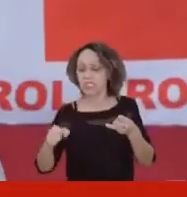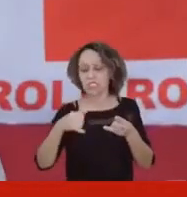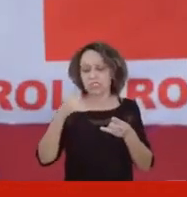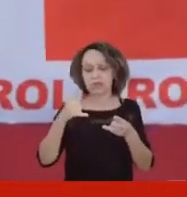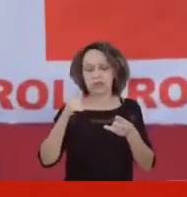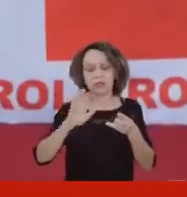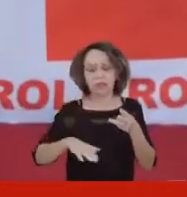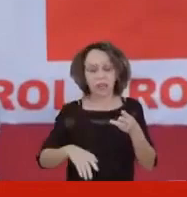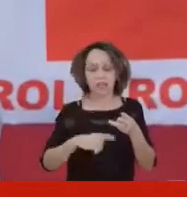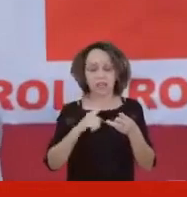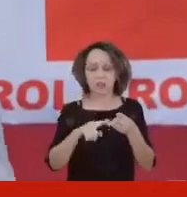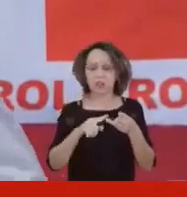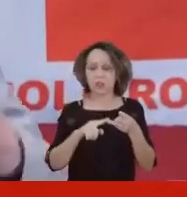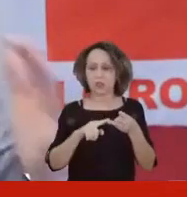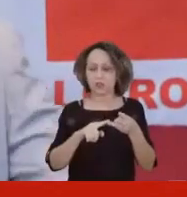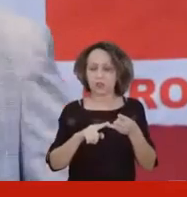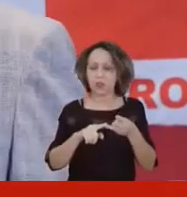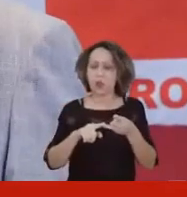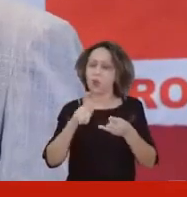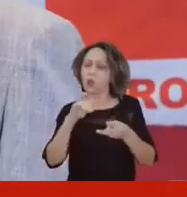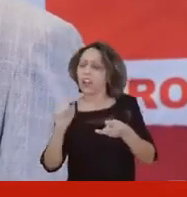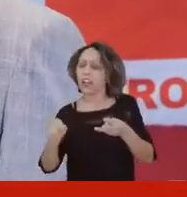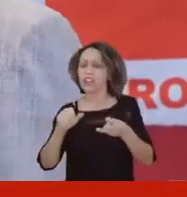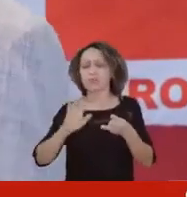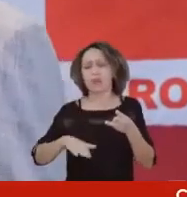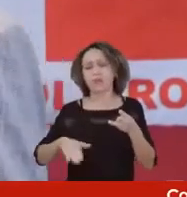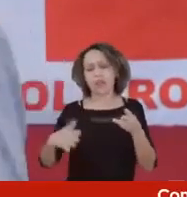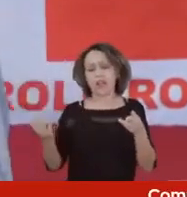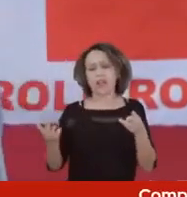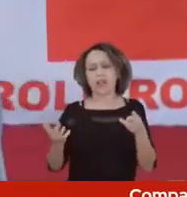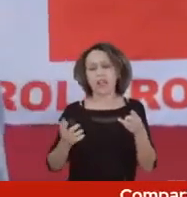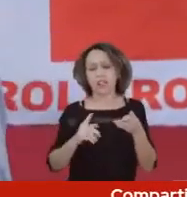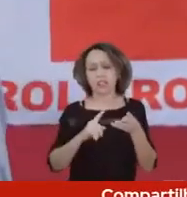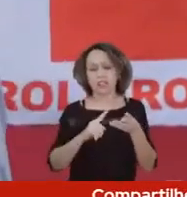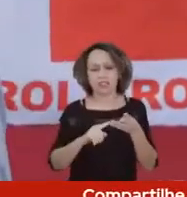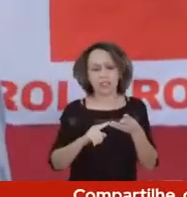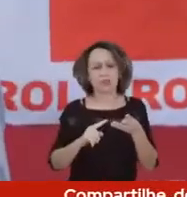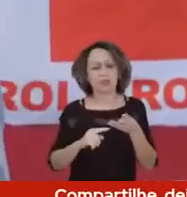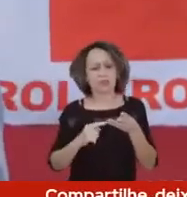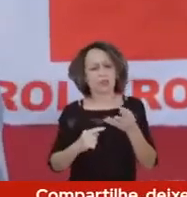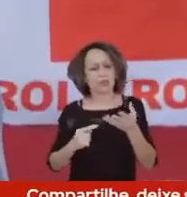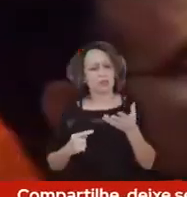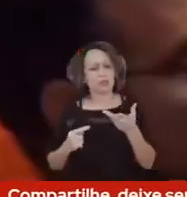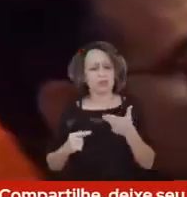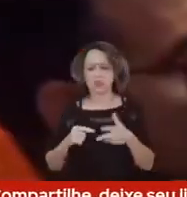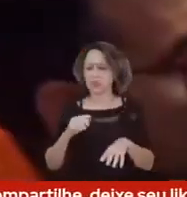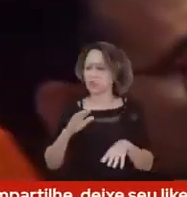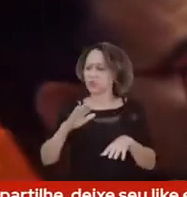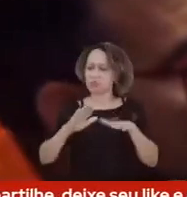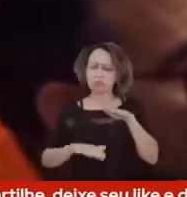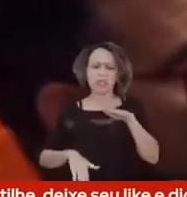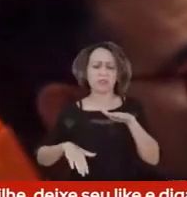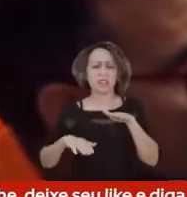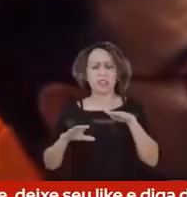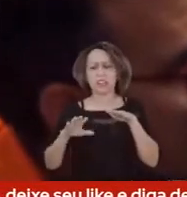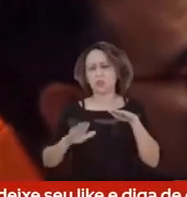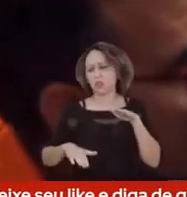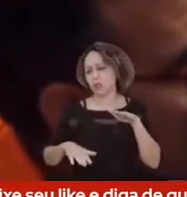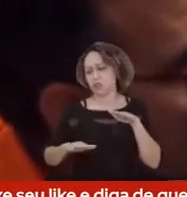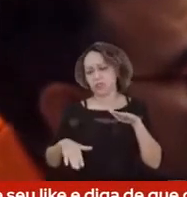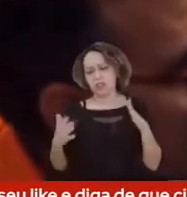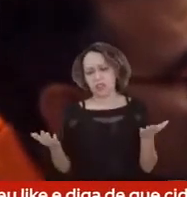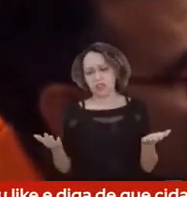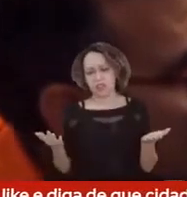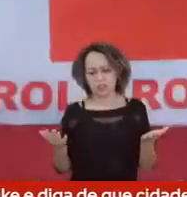o gás é mais barato. A nafta é mais barata. Tudo é mais barato. Porque uma empresa do porte